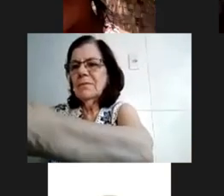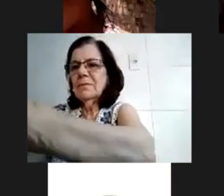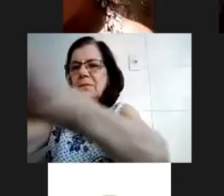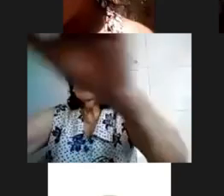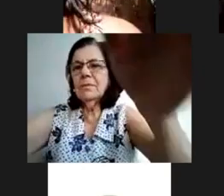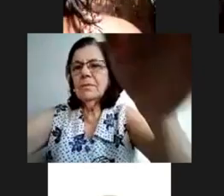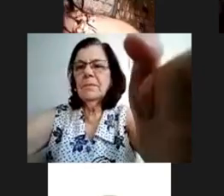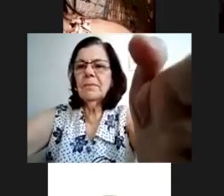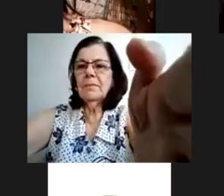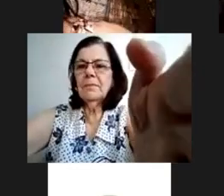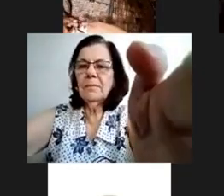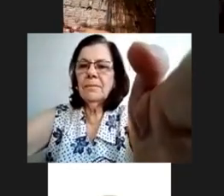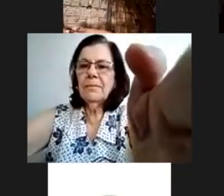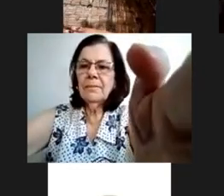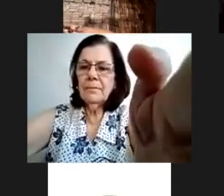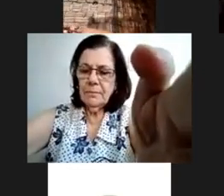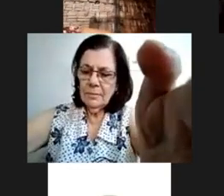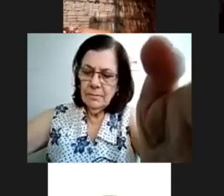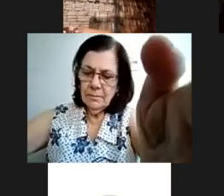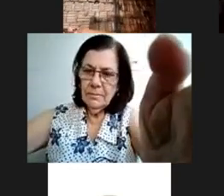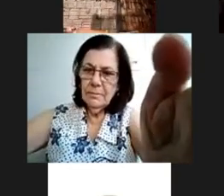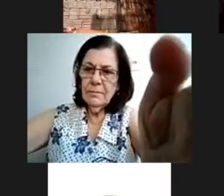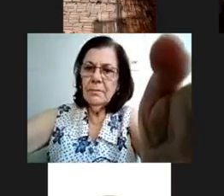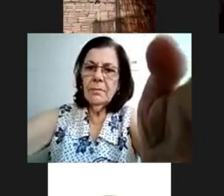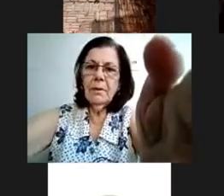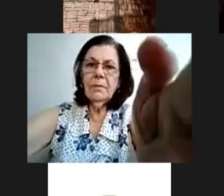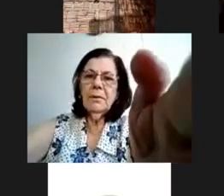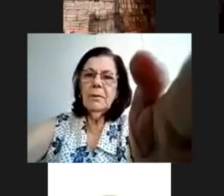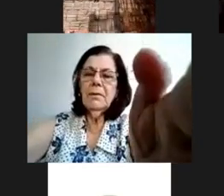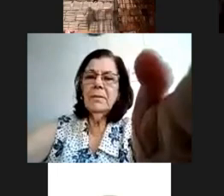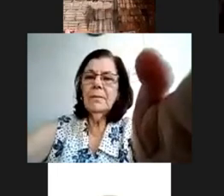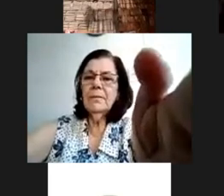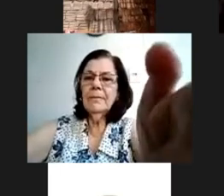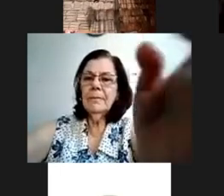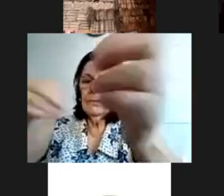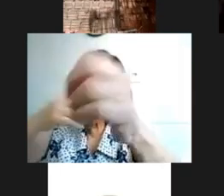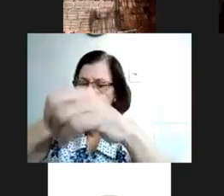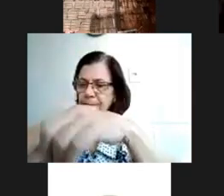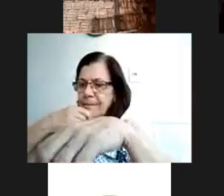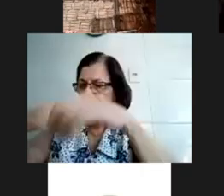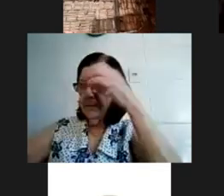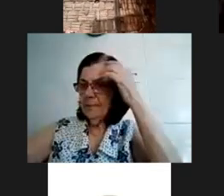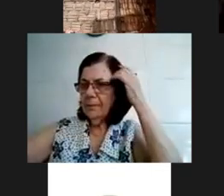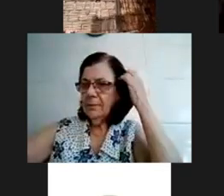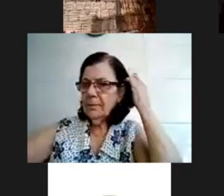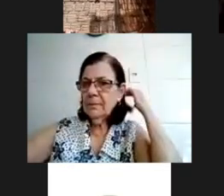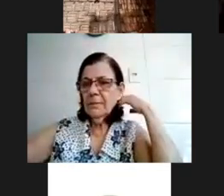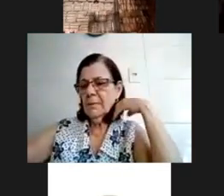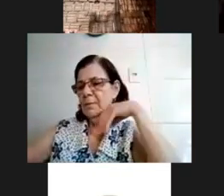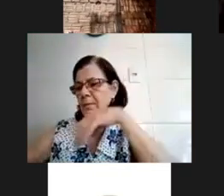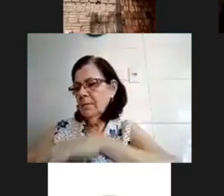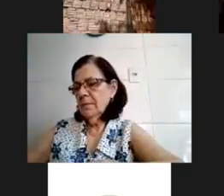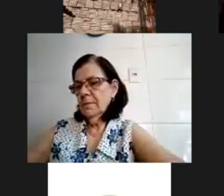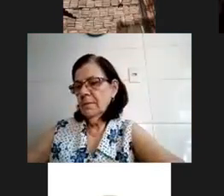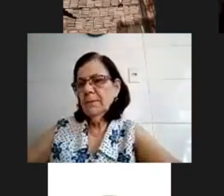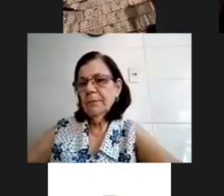né? Mas agora eu resolvi mudar, eu parei já com isso. E legal. Já faz um ano que eu estou me dedicando mais a essa área